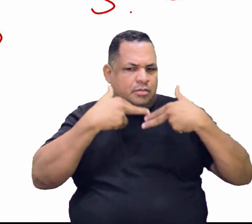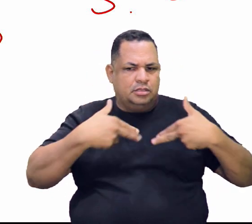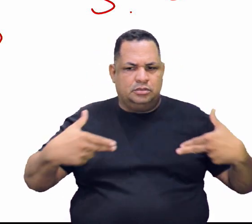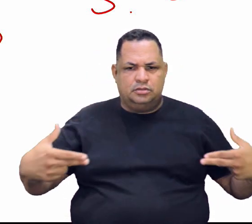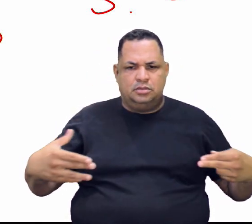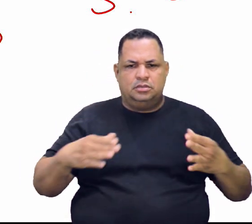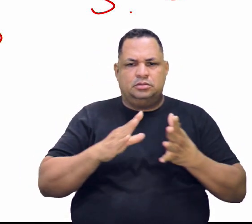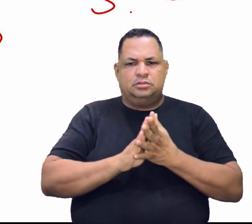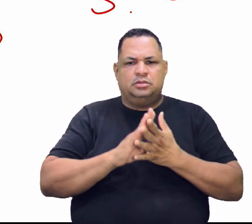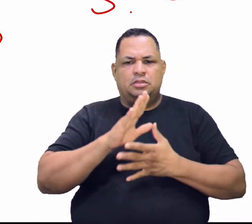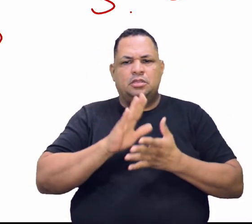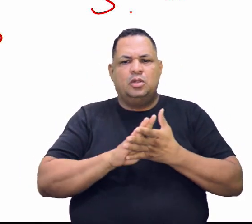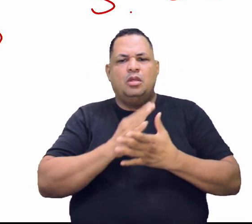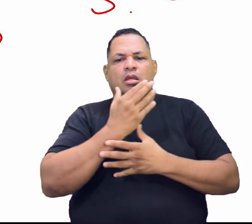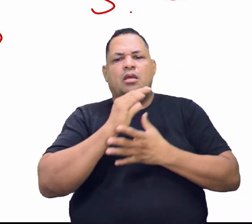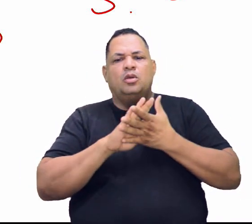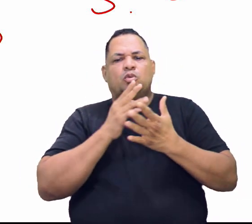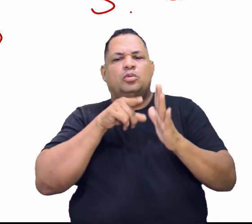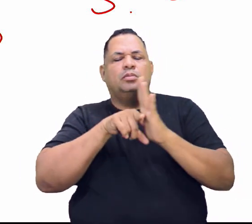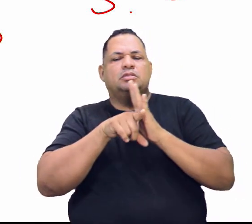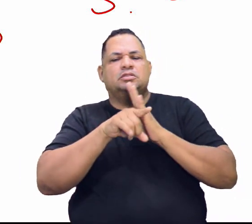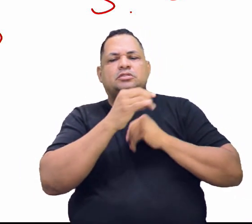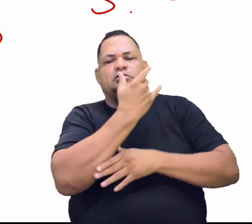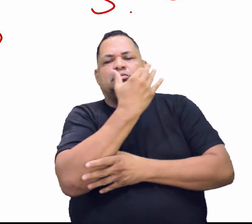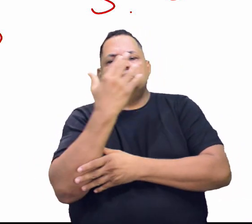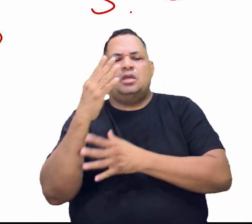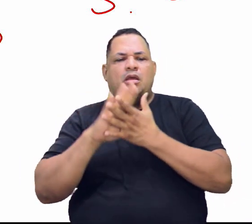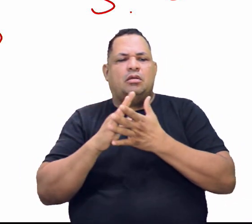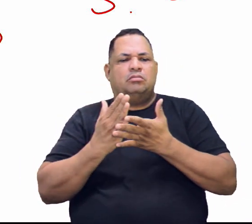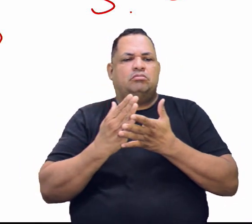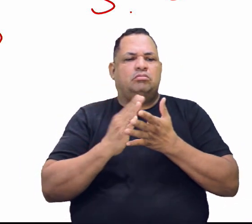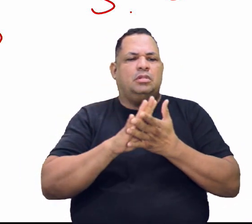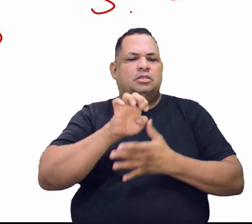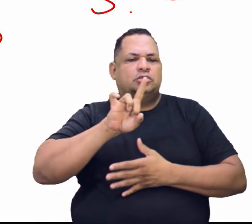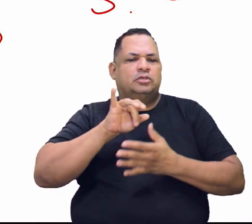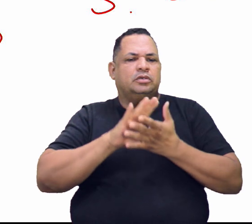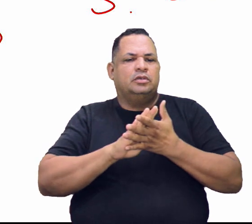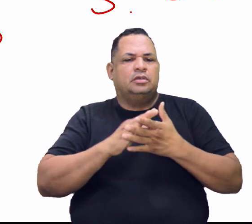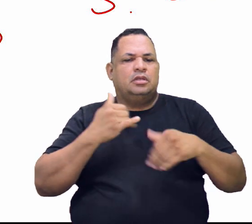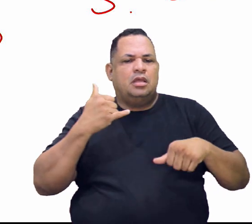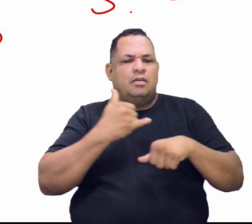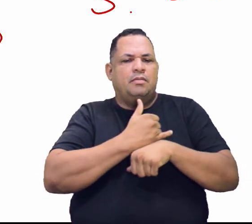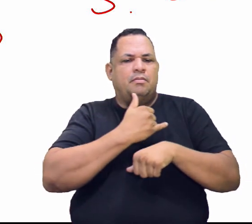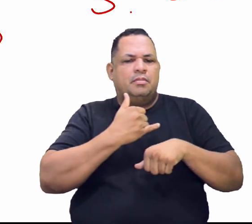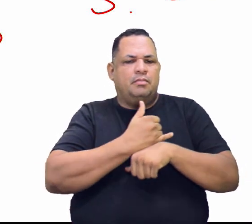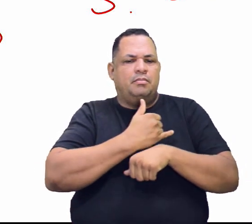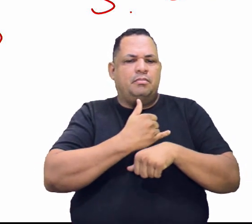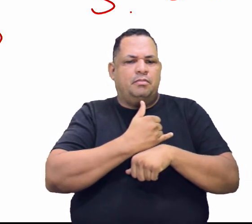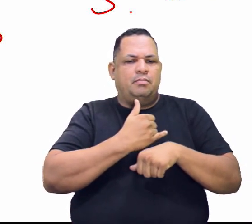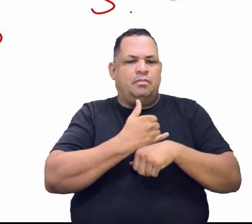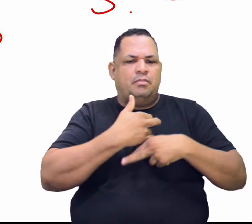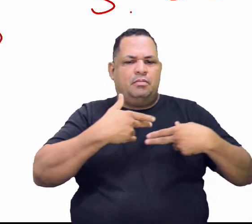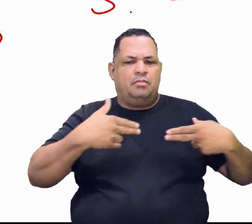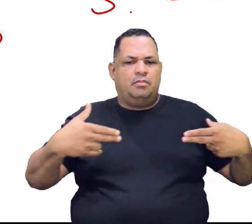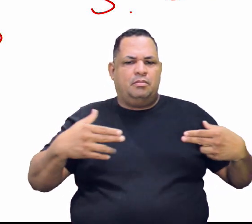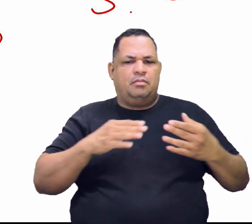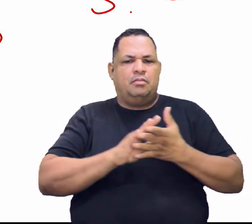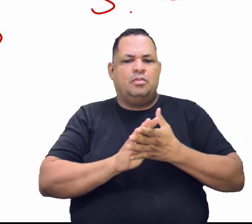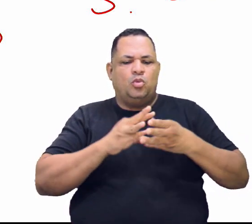botânica, etnografia, mineralogia, geologia e águas